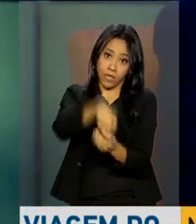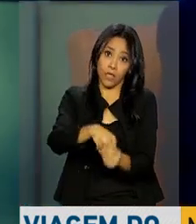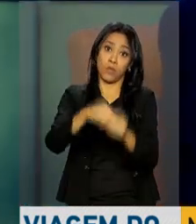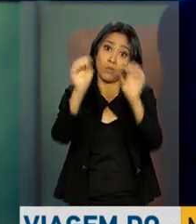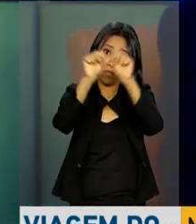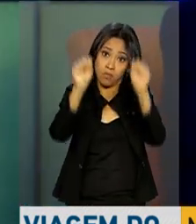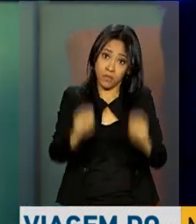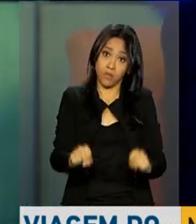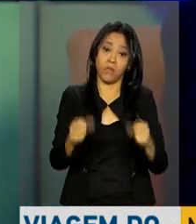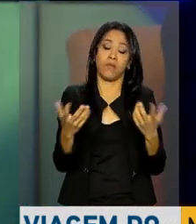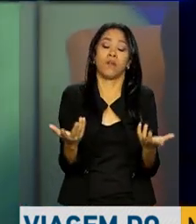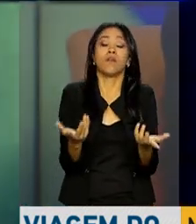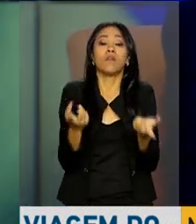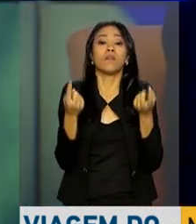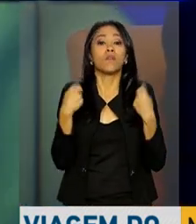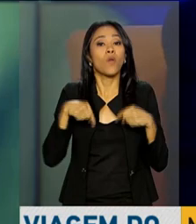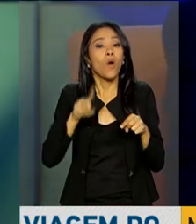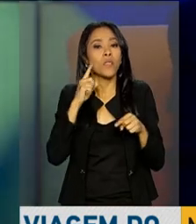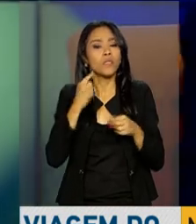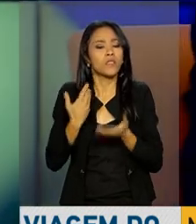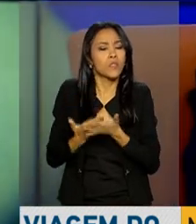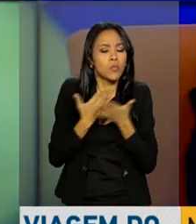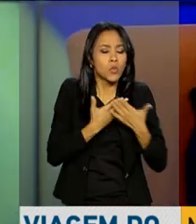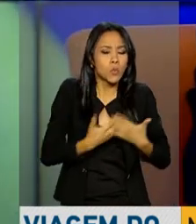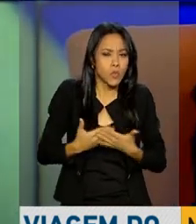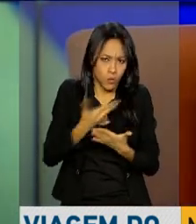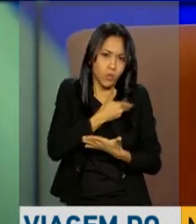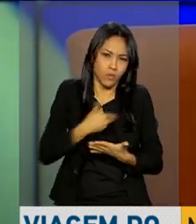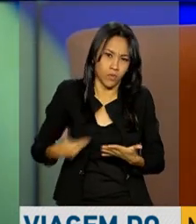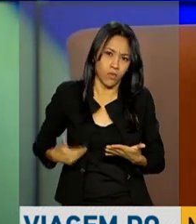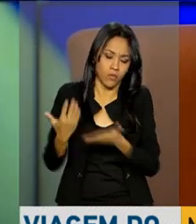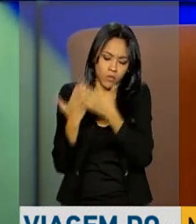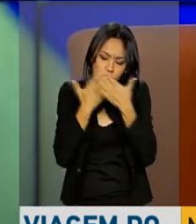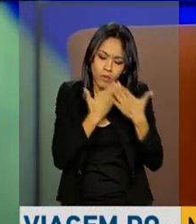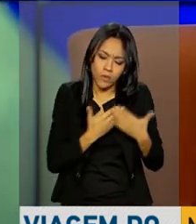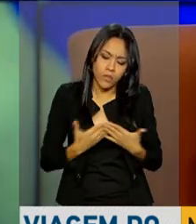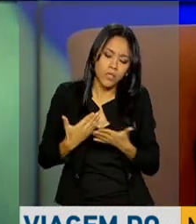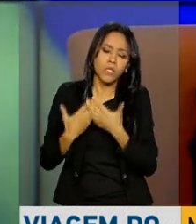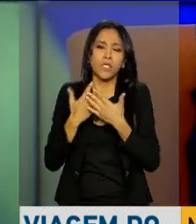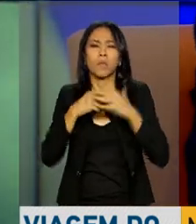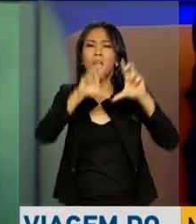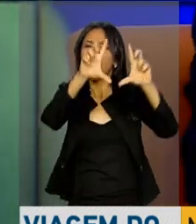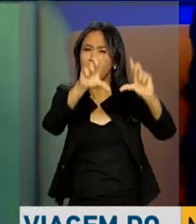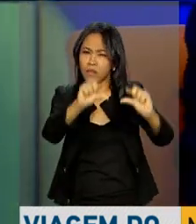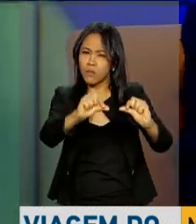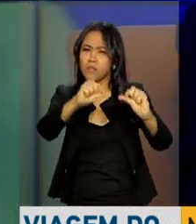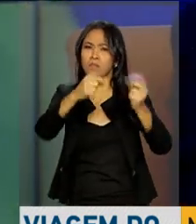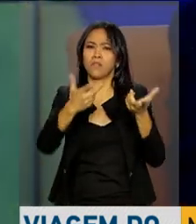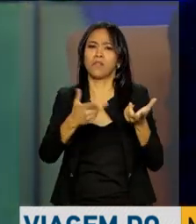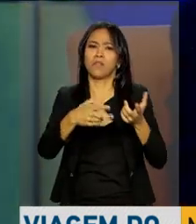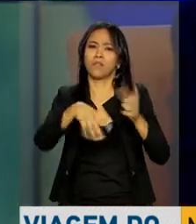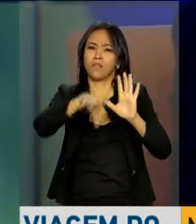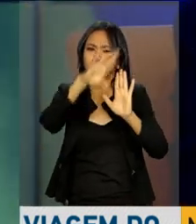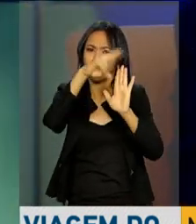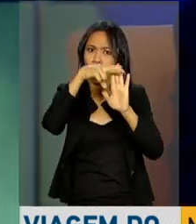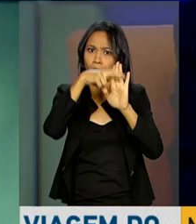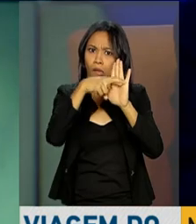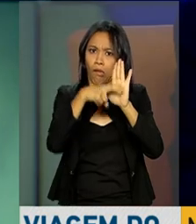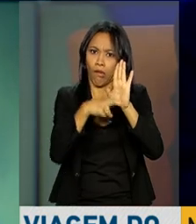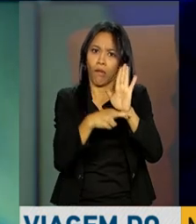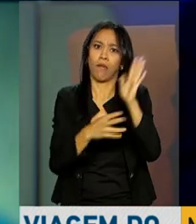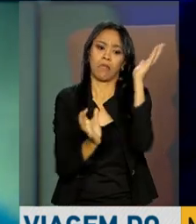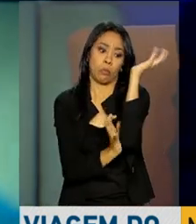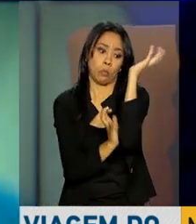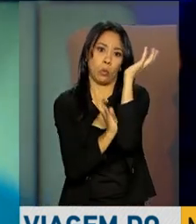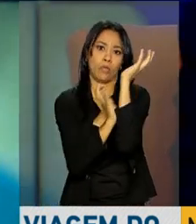estudos para propor uma desburocratização, não falo em reforma, mas uma simplificação tributária, tudo